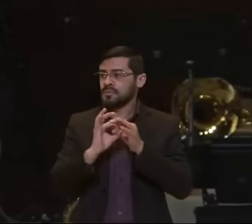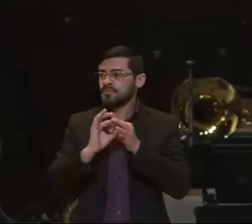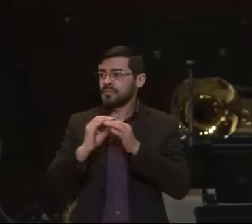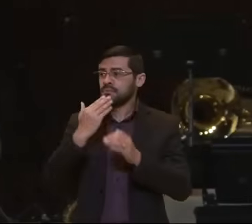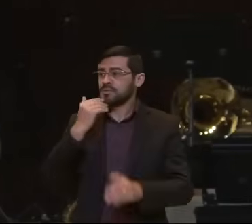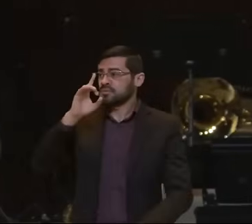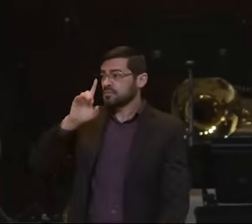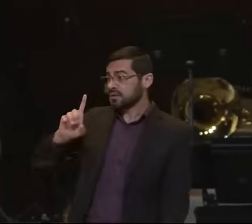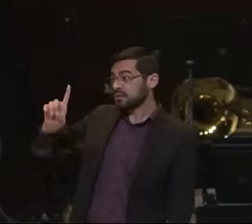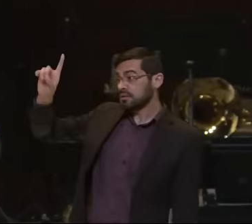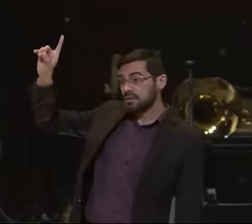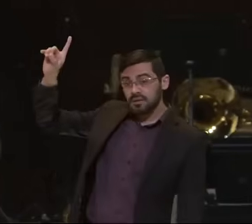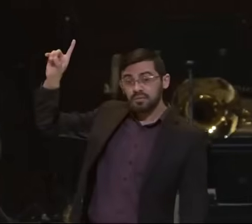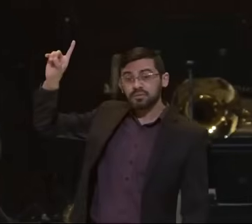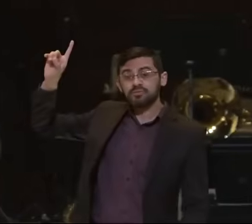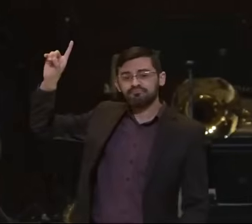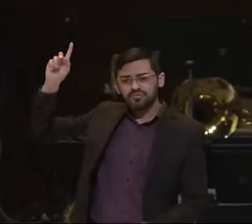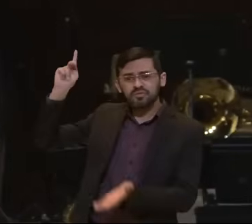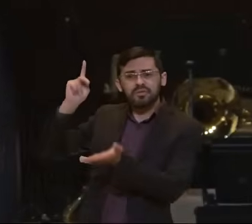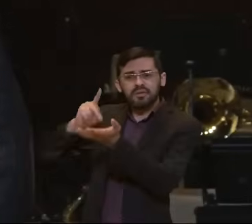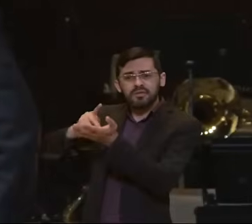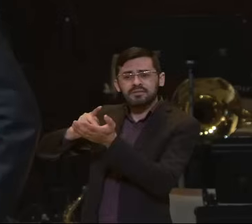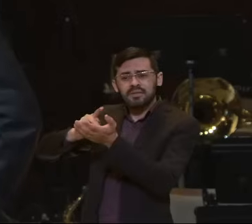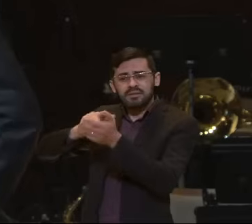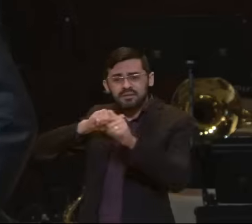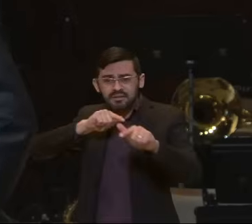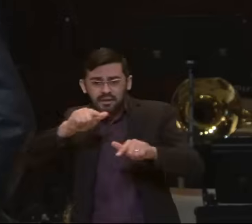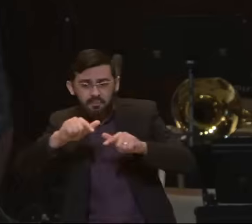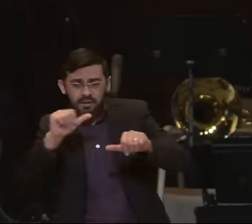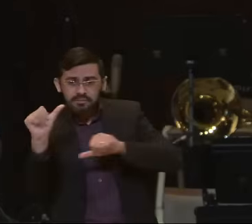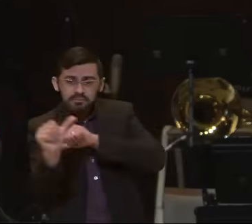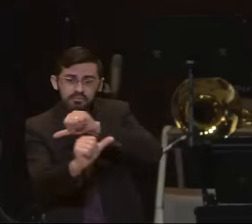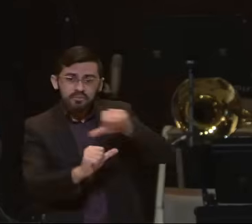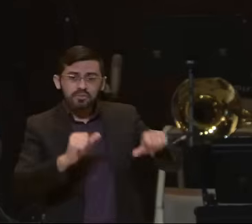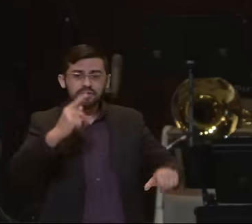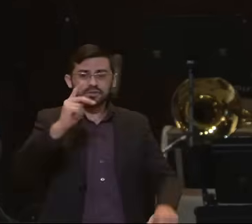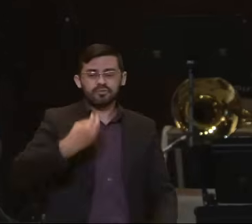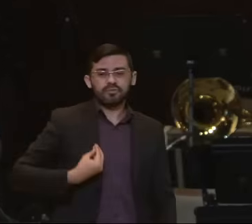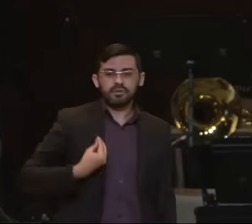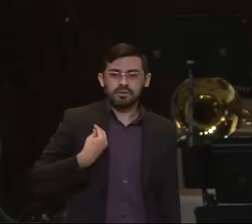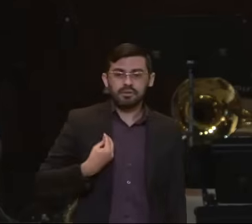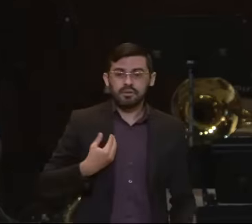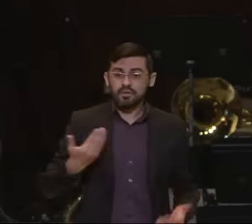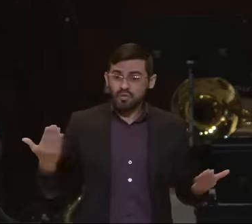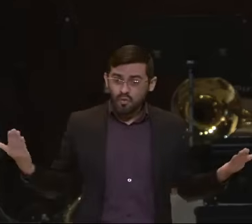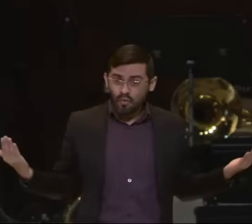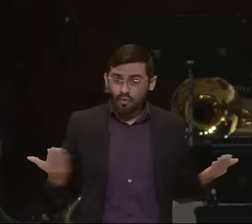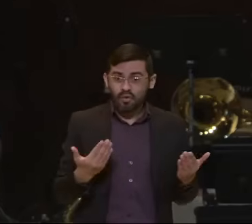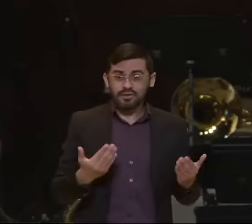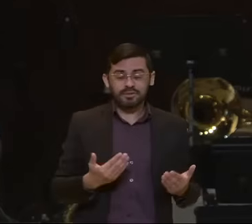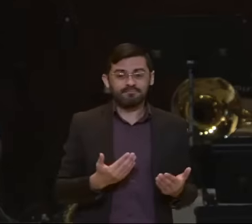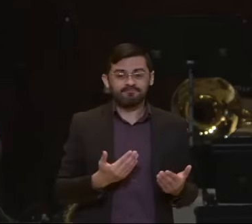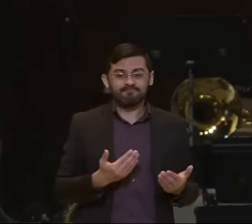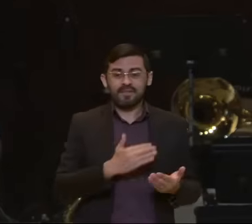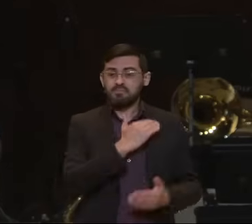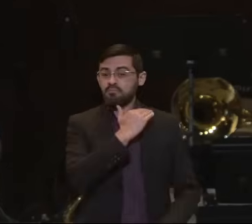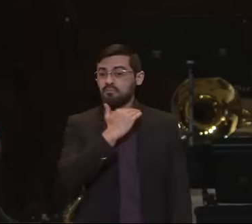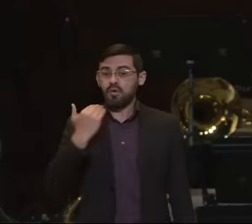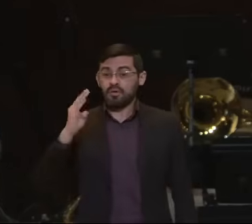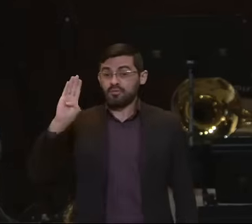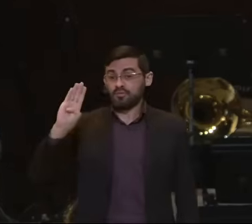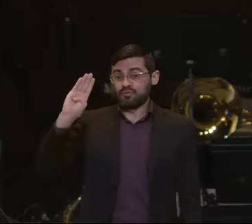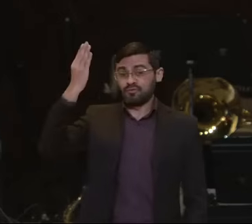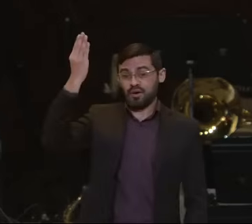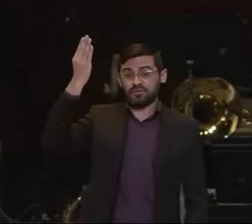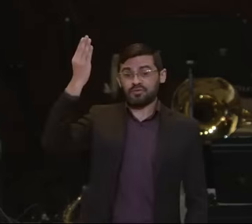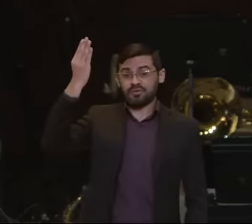a intervenção do Espírito na sua vida. Hoje morre o lobo e nasce a ovelha. É